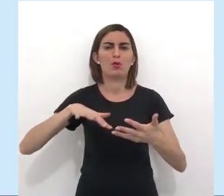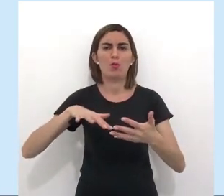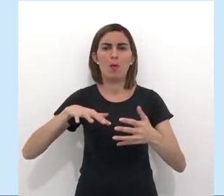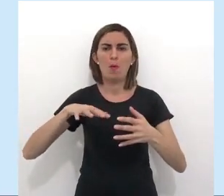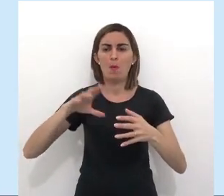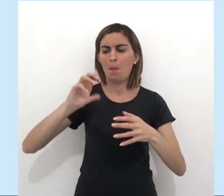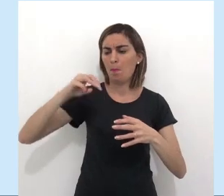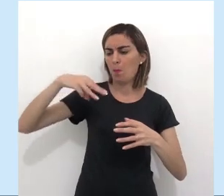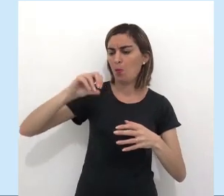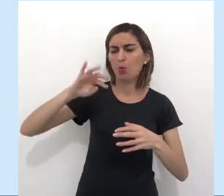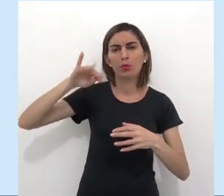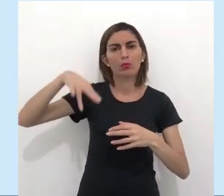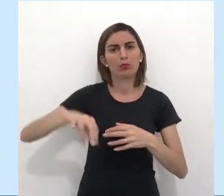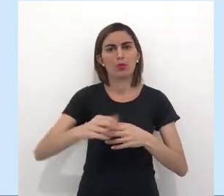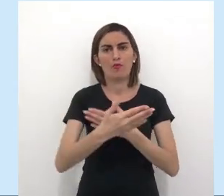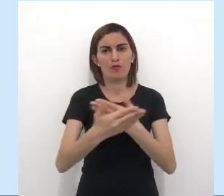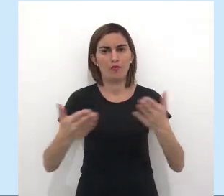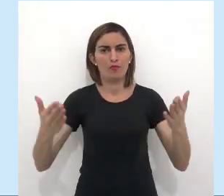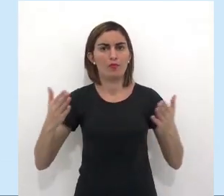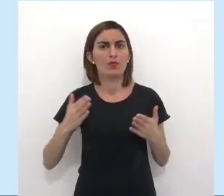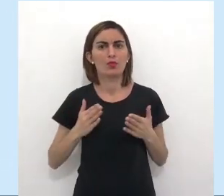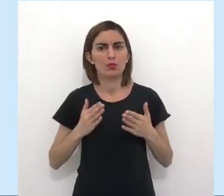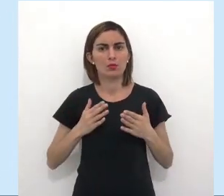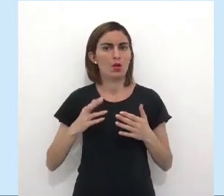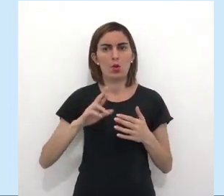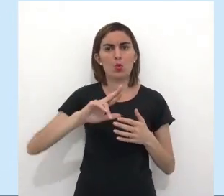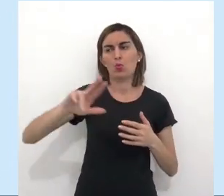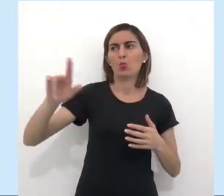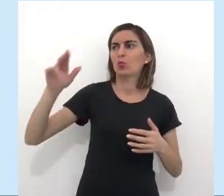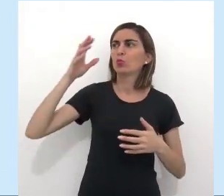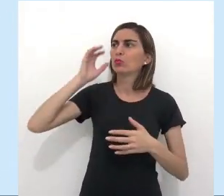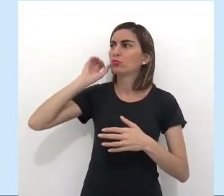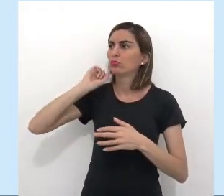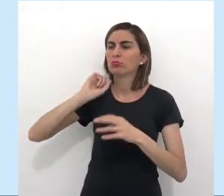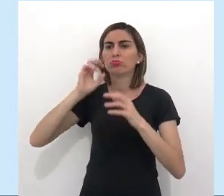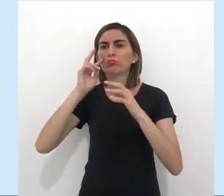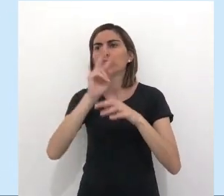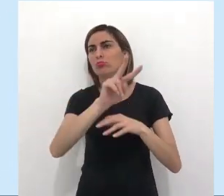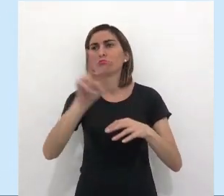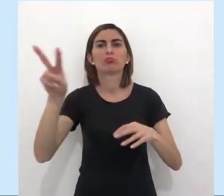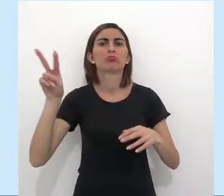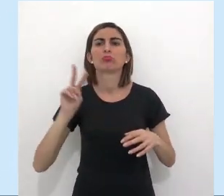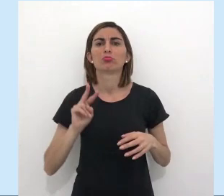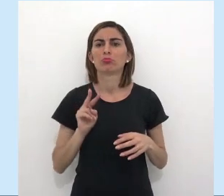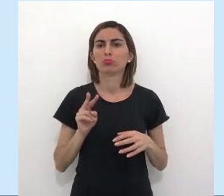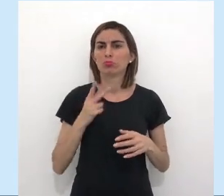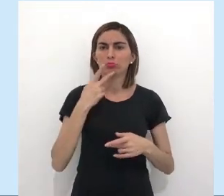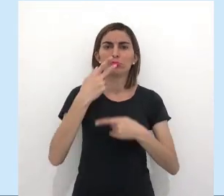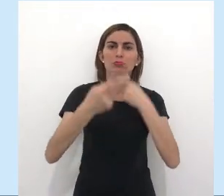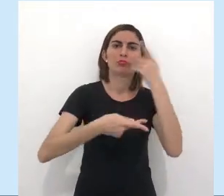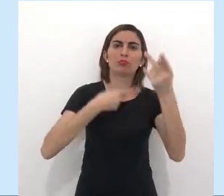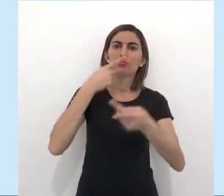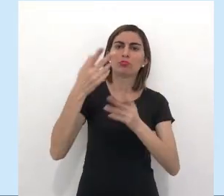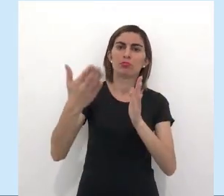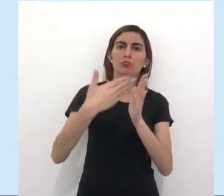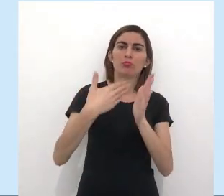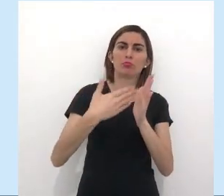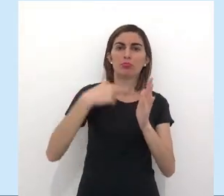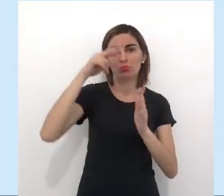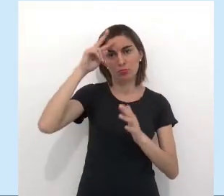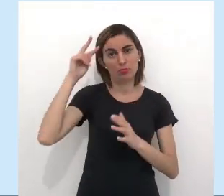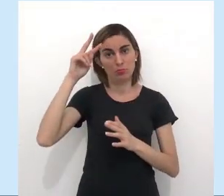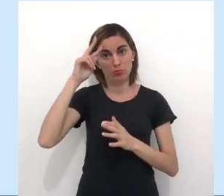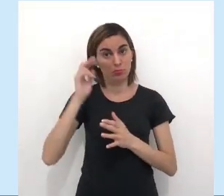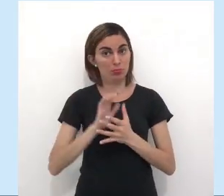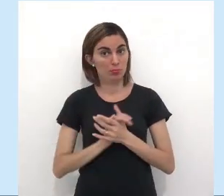outros motins que vocês não ouvem, vocês não vê falar no livro